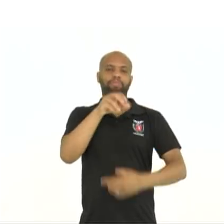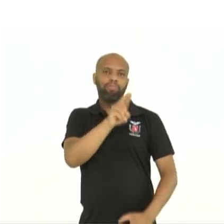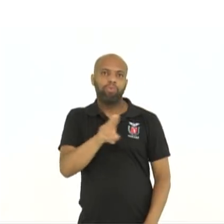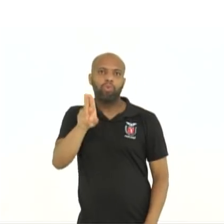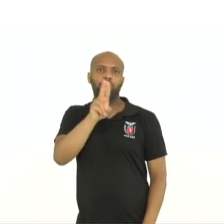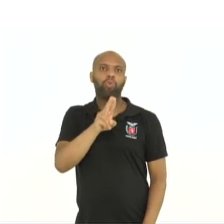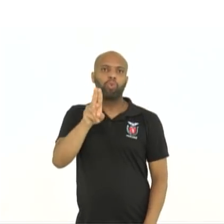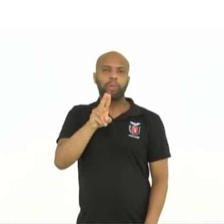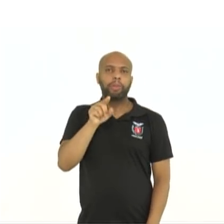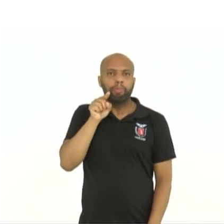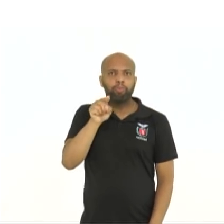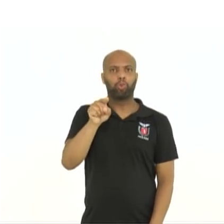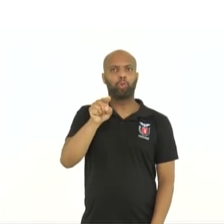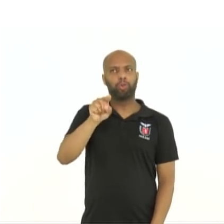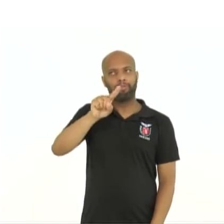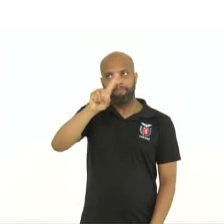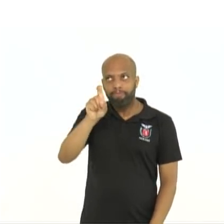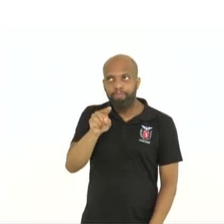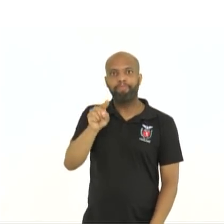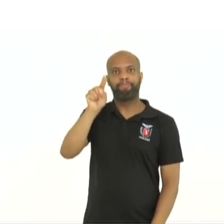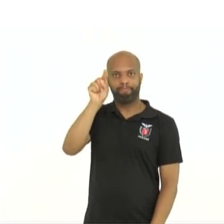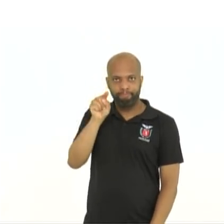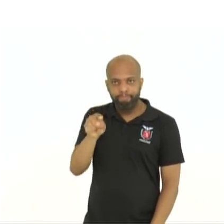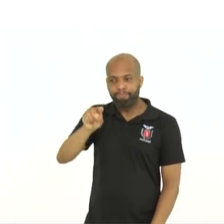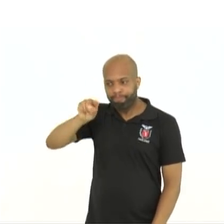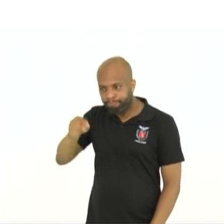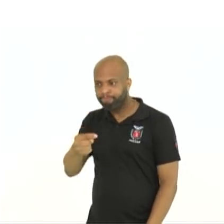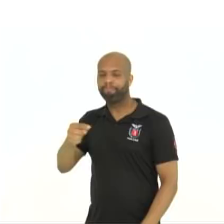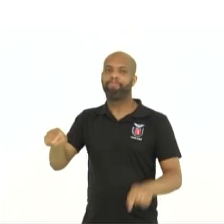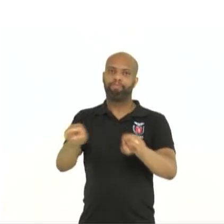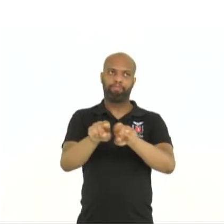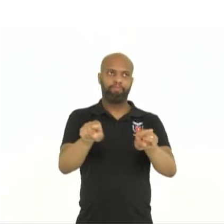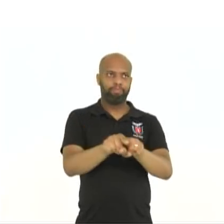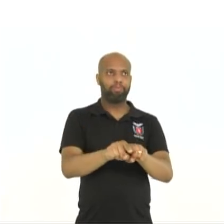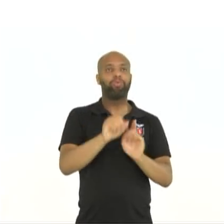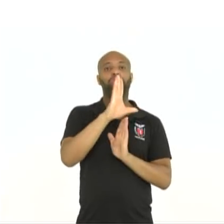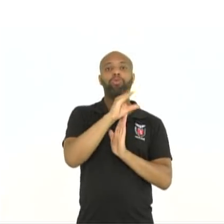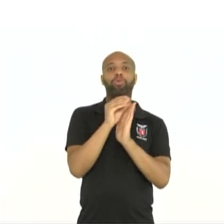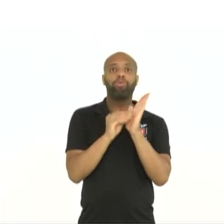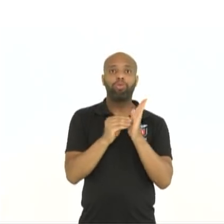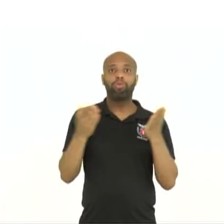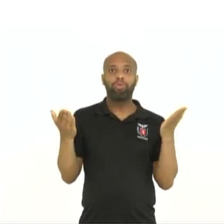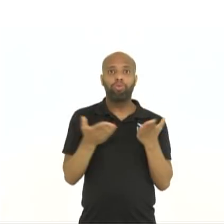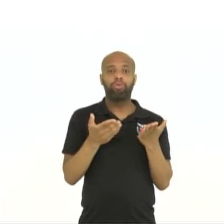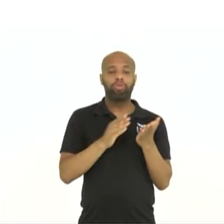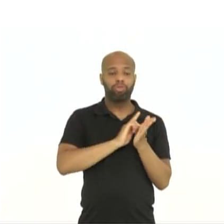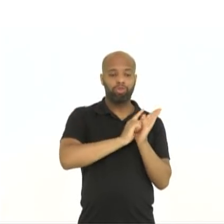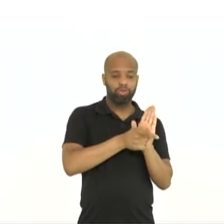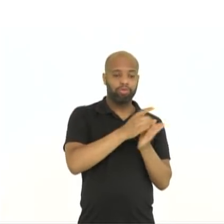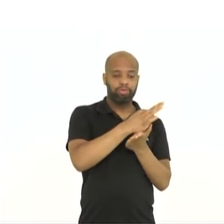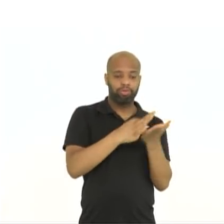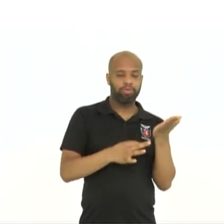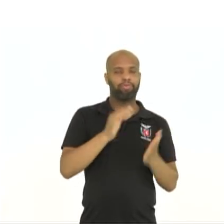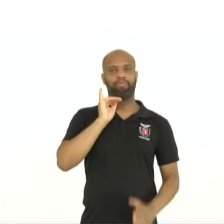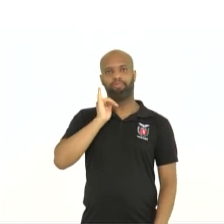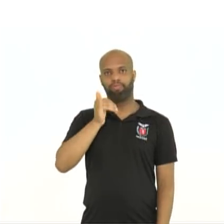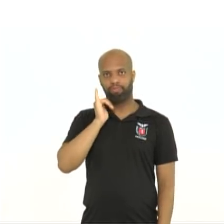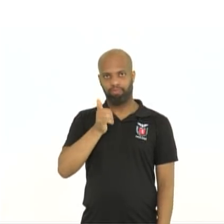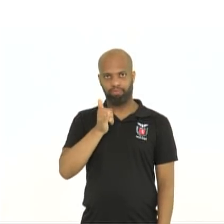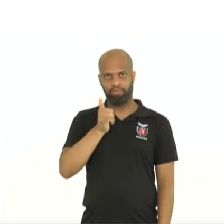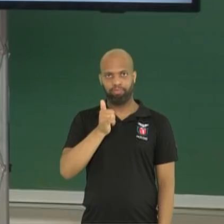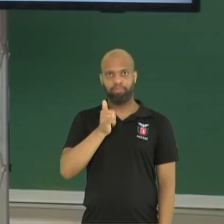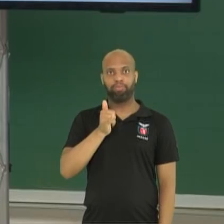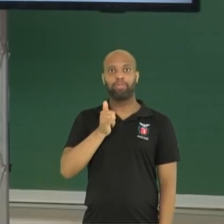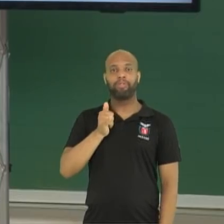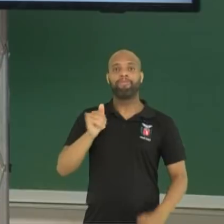da pontuação, tudo bem? E os conteúdos, gênero textual, conto, discurso